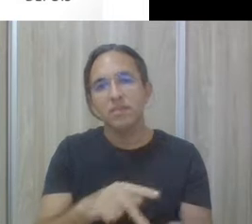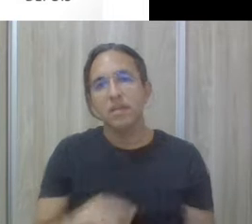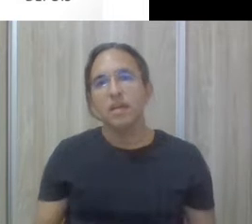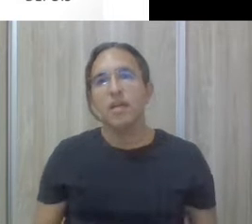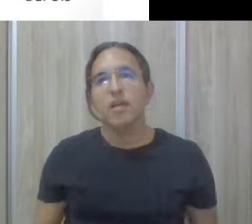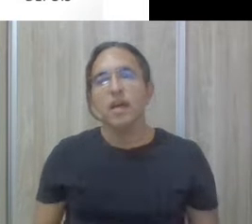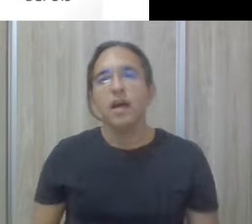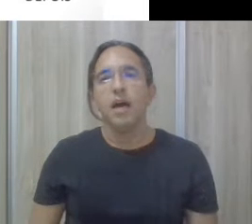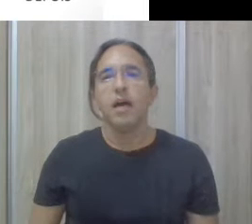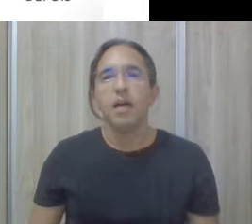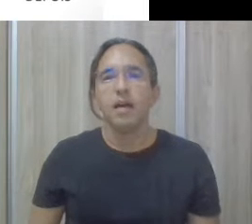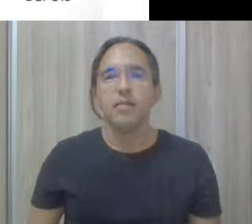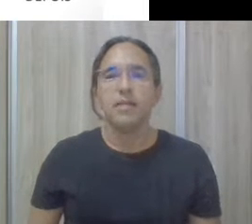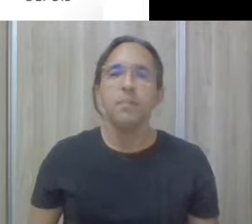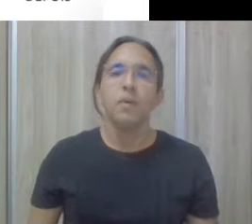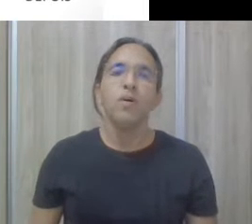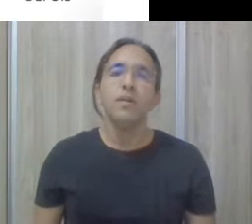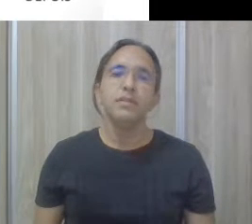verdadeiros.